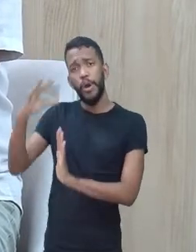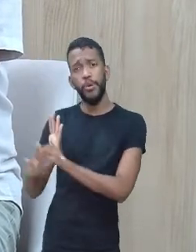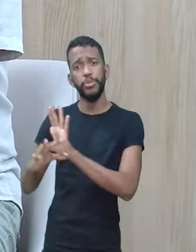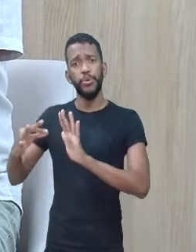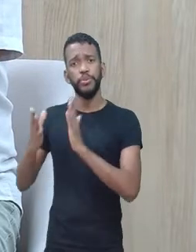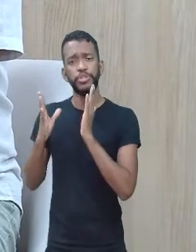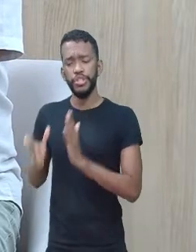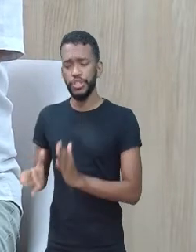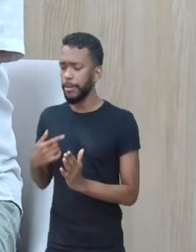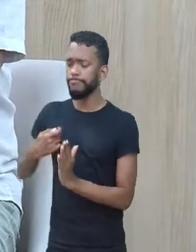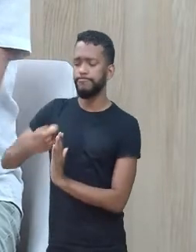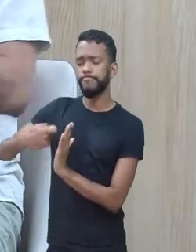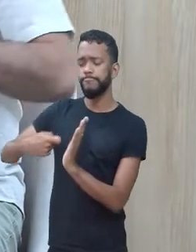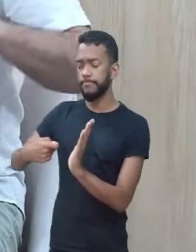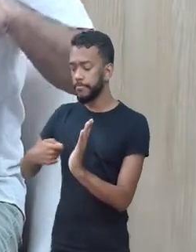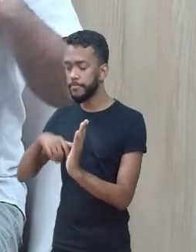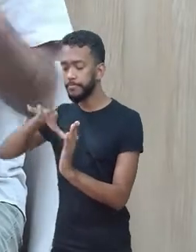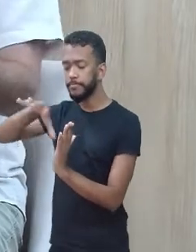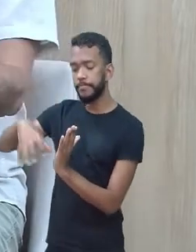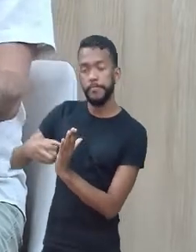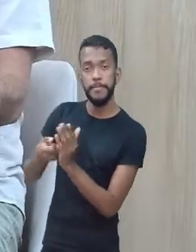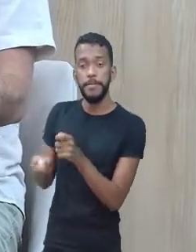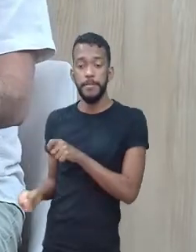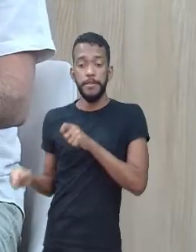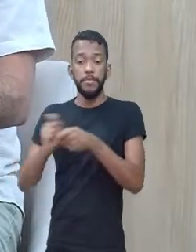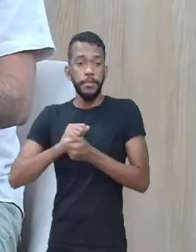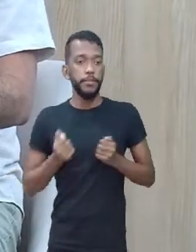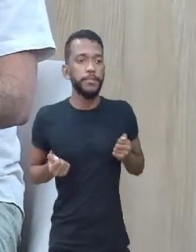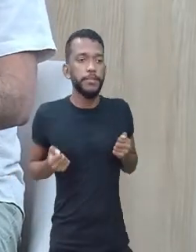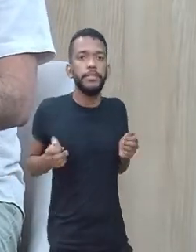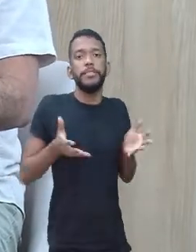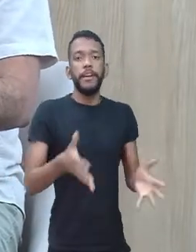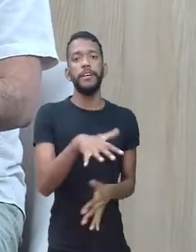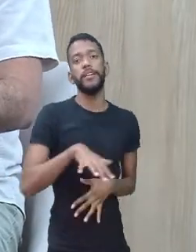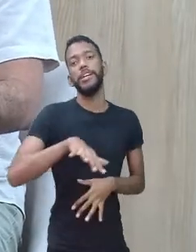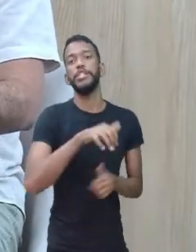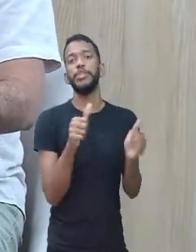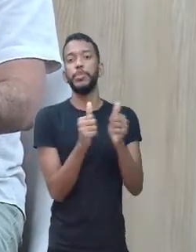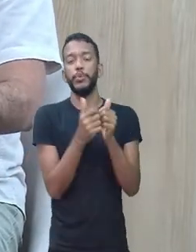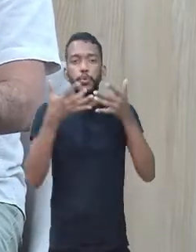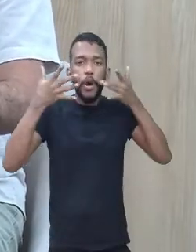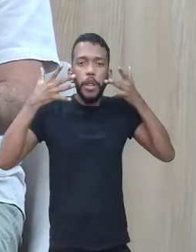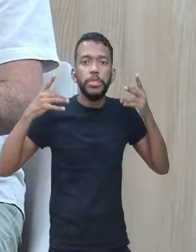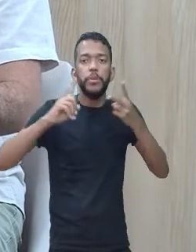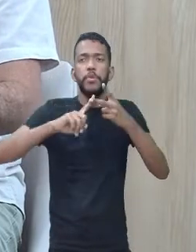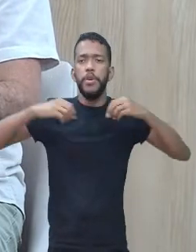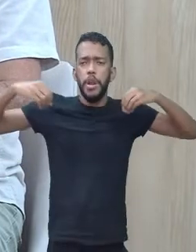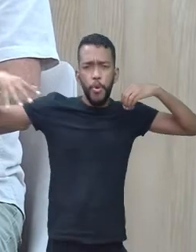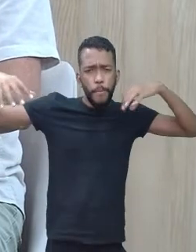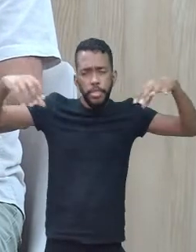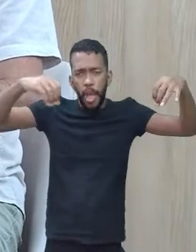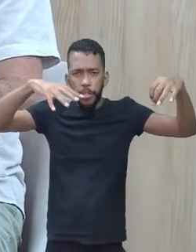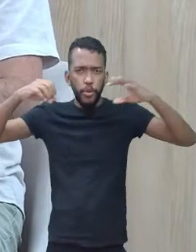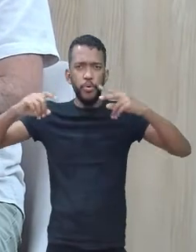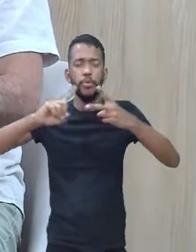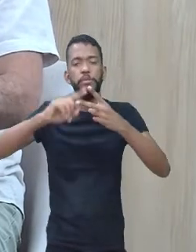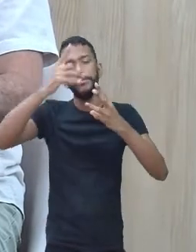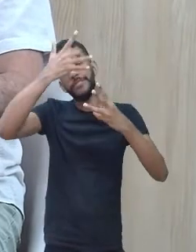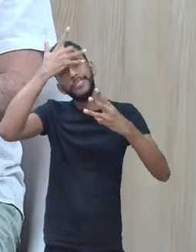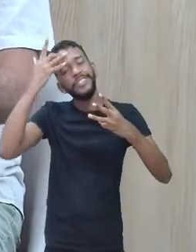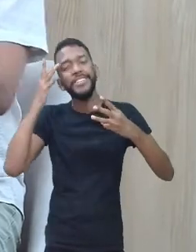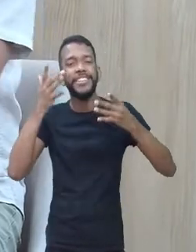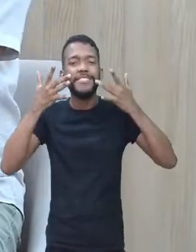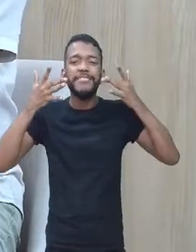que ele escreve, e trazer para o público vivenciar junto com os atores, com o iluminador, com o encenador, né,